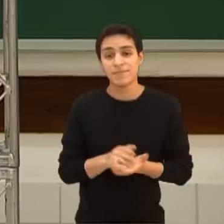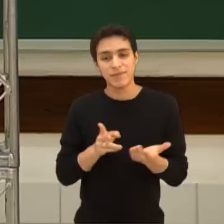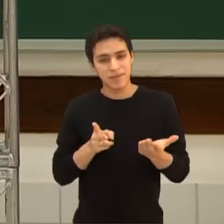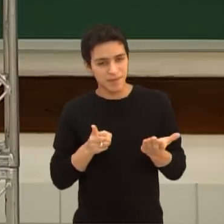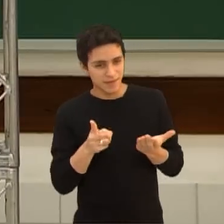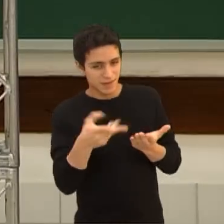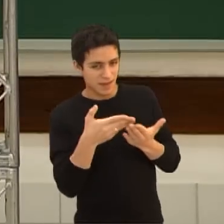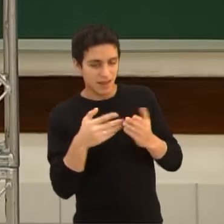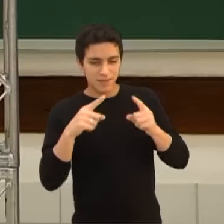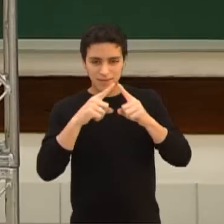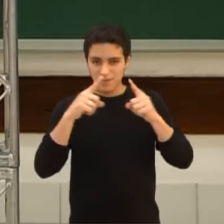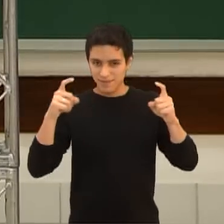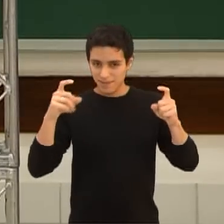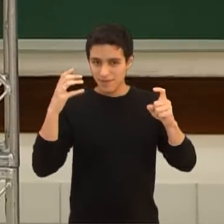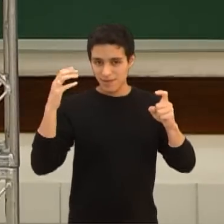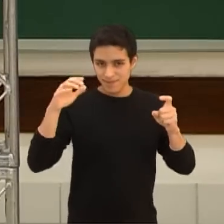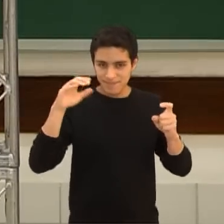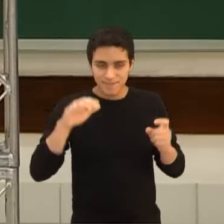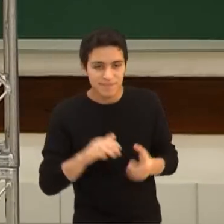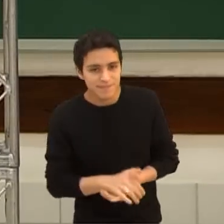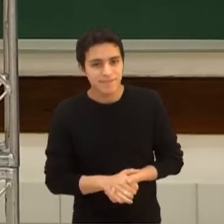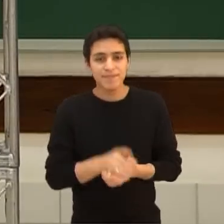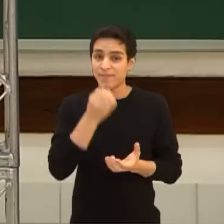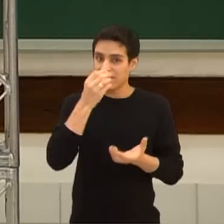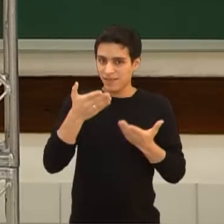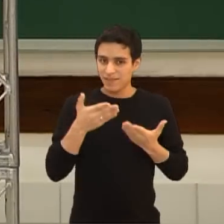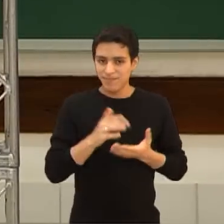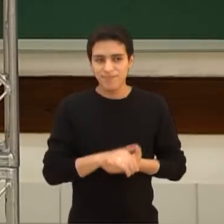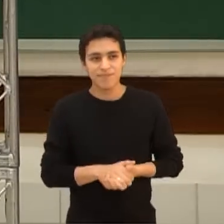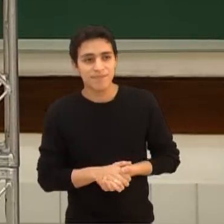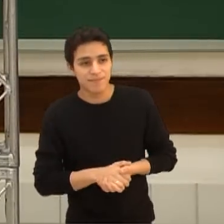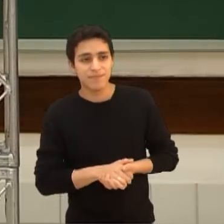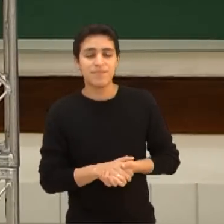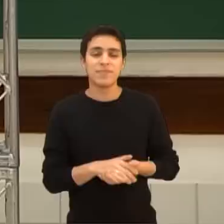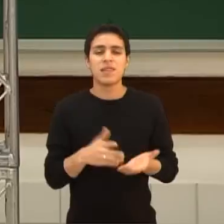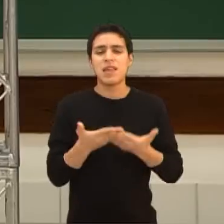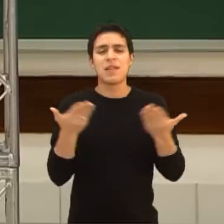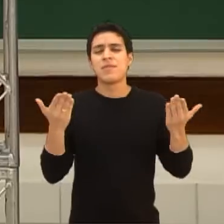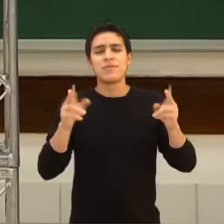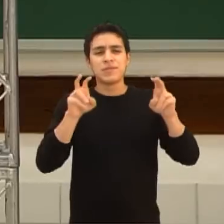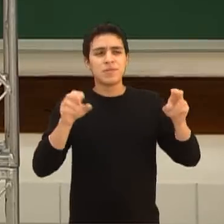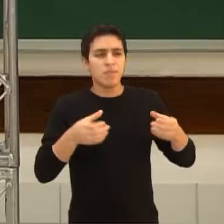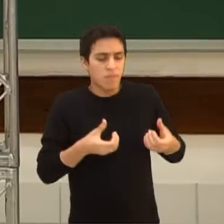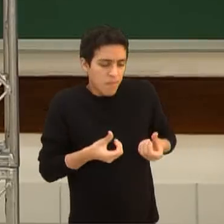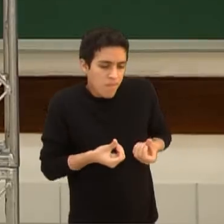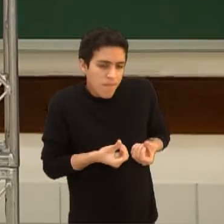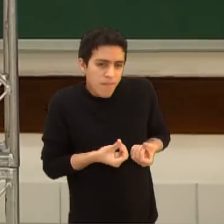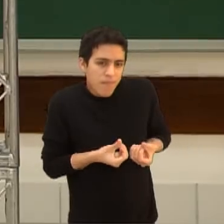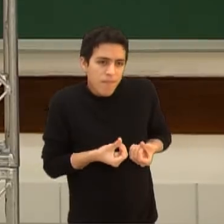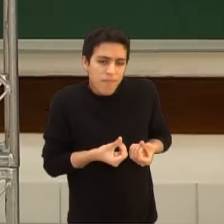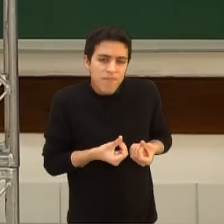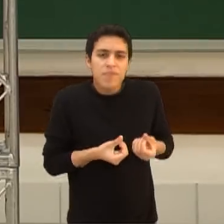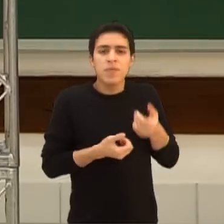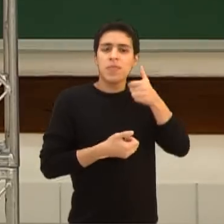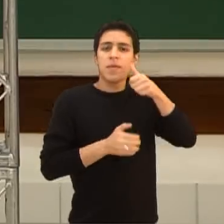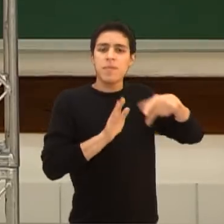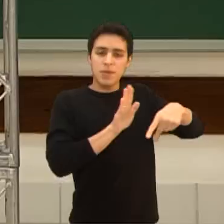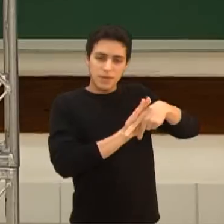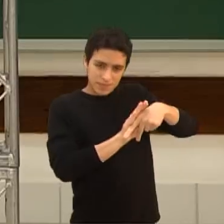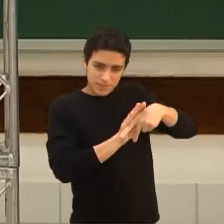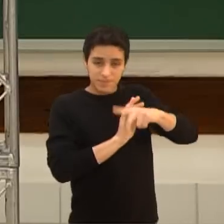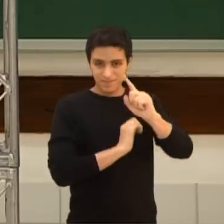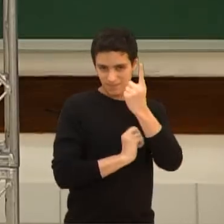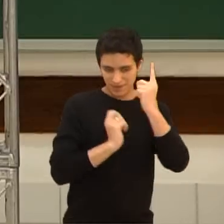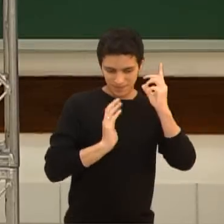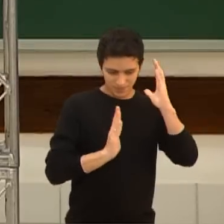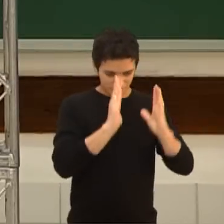Seja bem-vindo. E a aula de hoje, nós vamos falar sobre o sistema genital feminino, tá? Então, parte